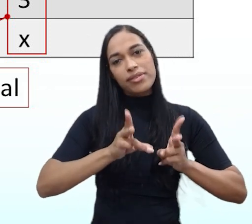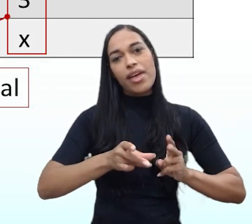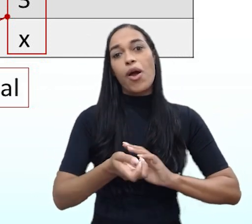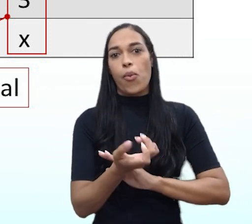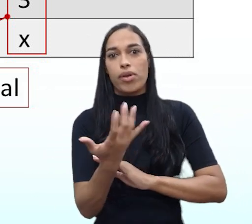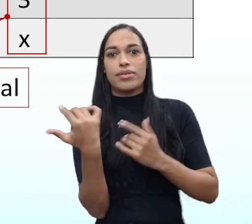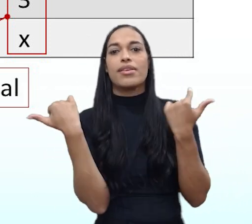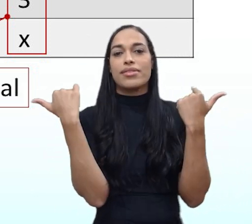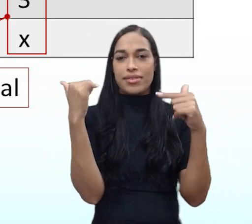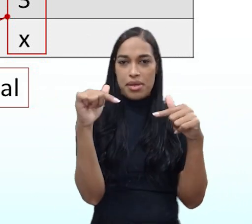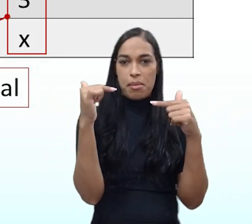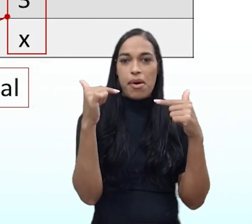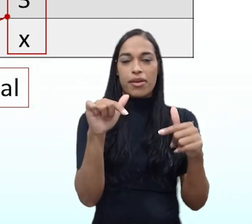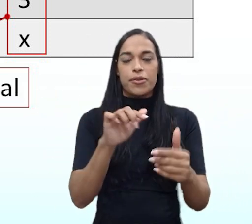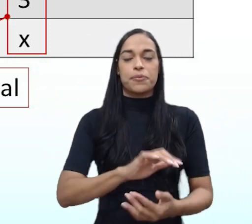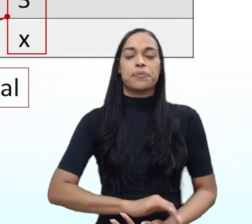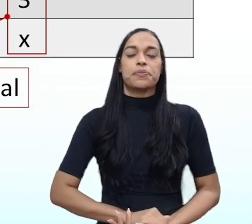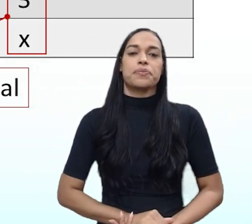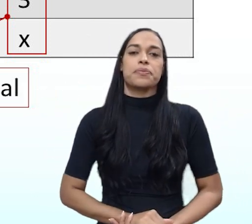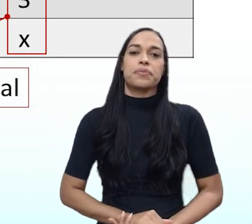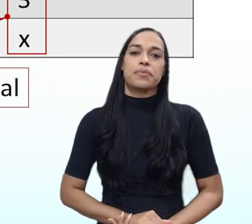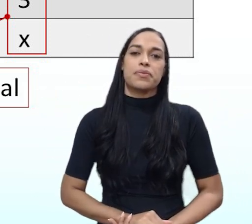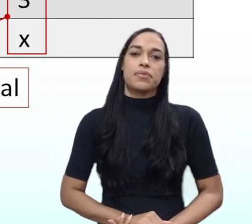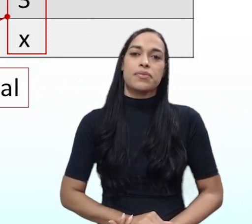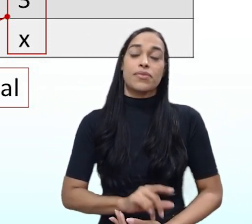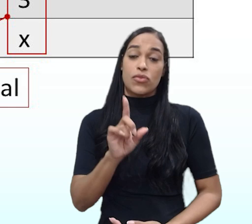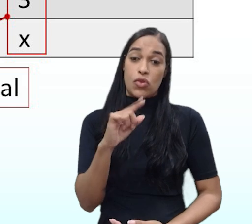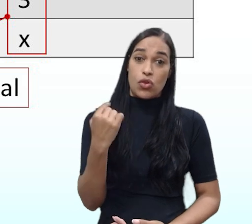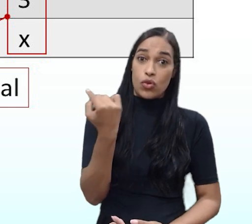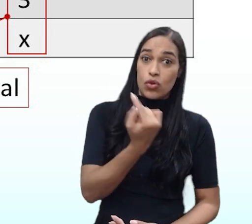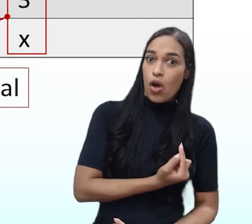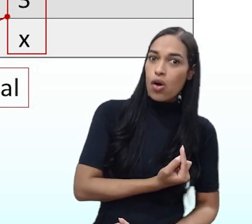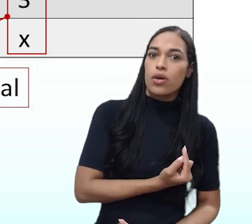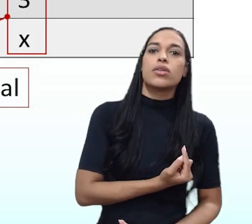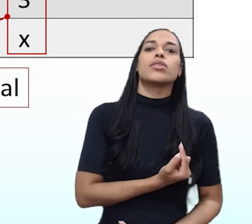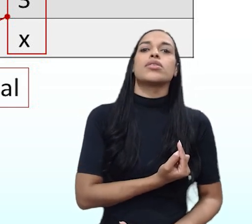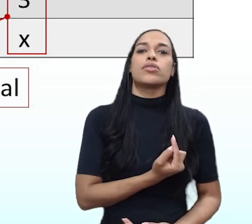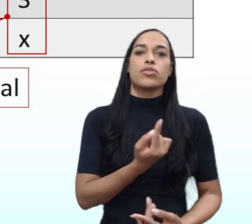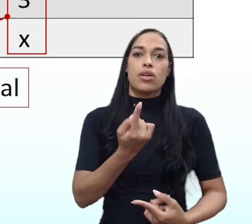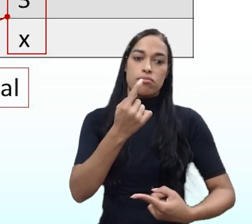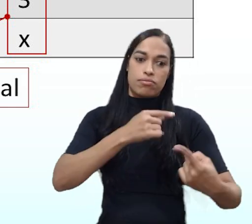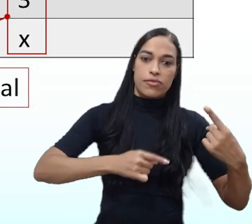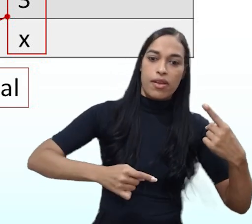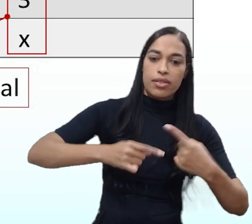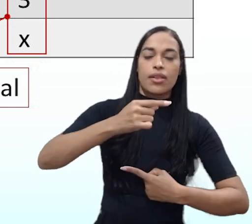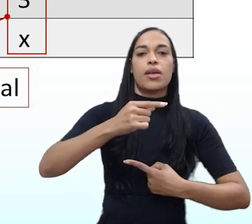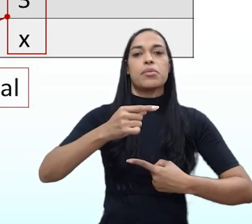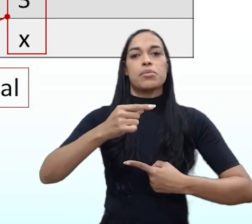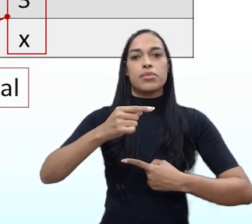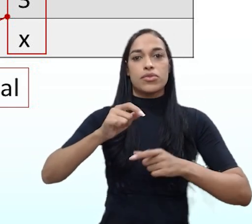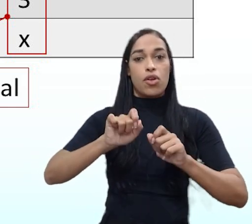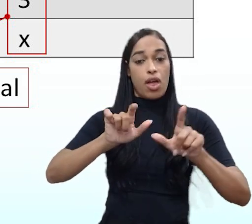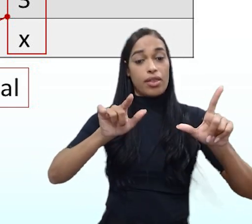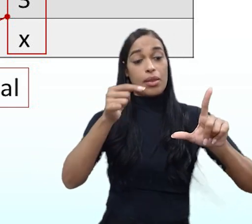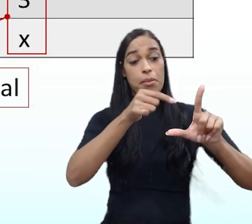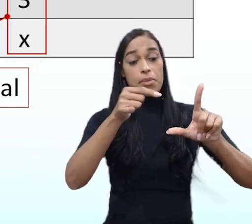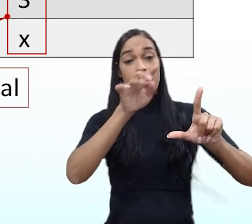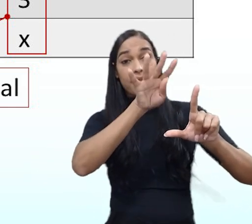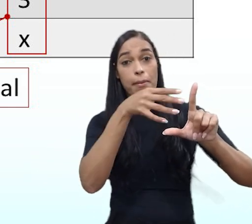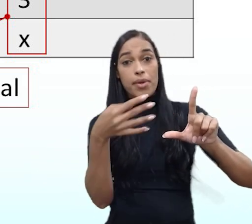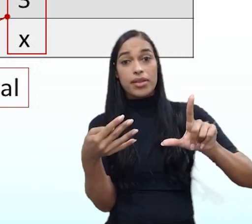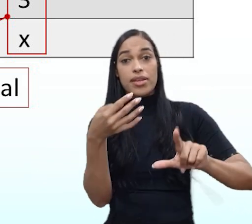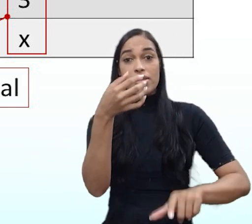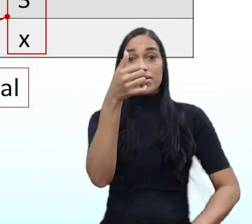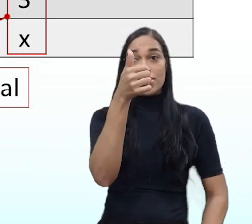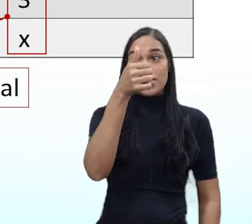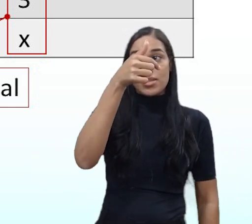manter o nível de trabalho nessa proporção. Então, nós normalmente invertemos. Olha que na minha tabelinha aí